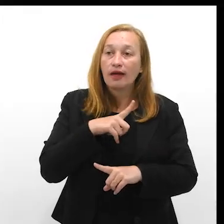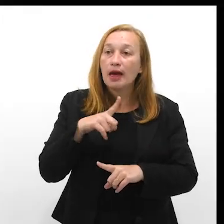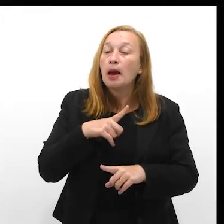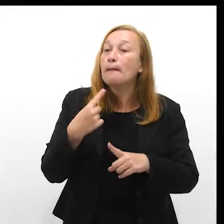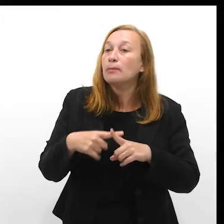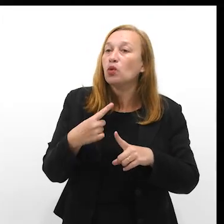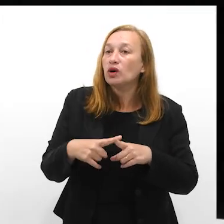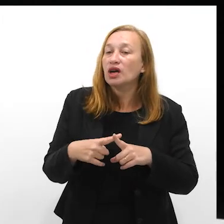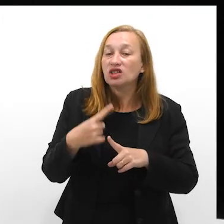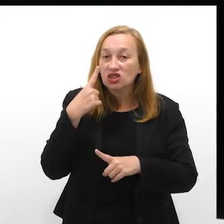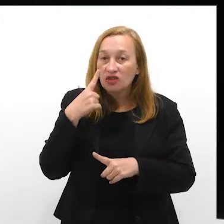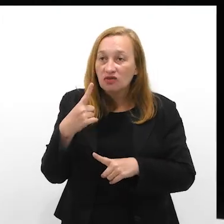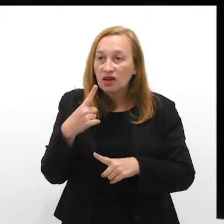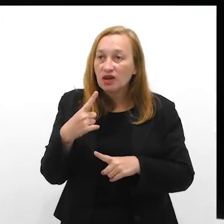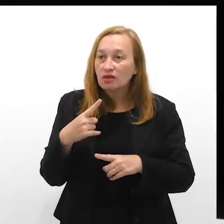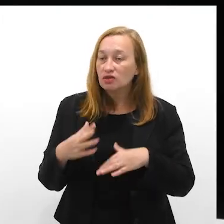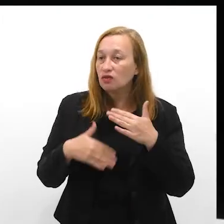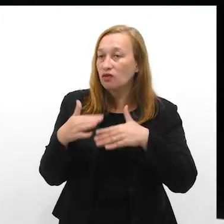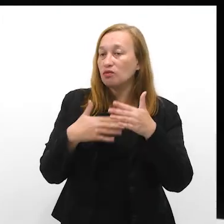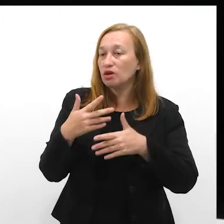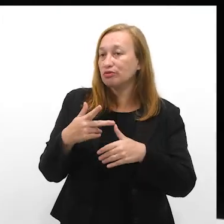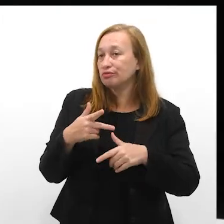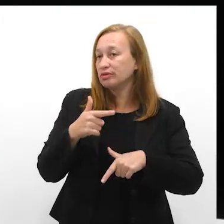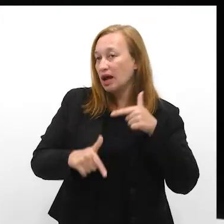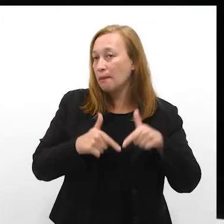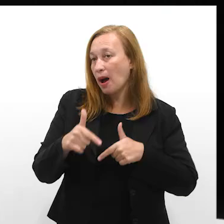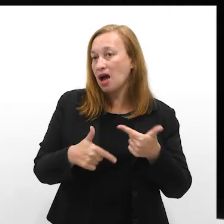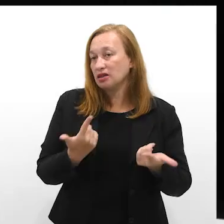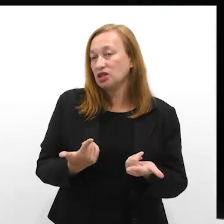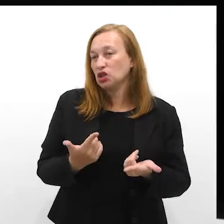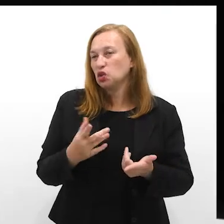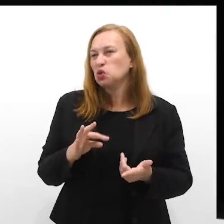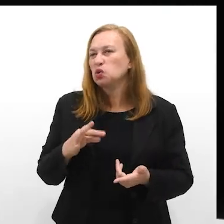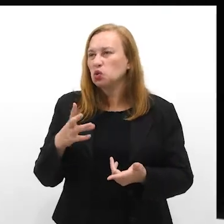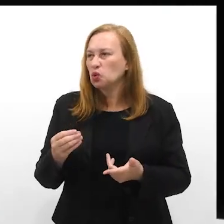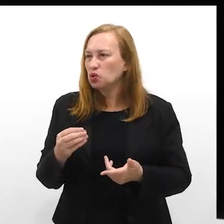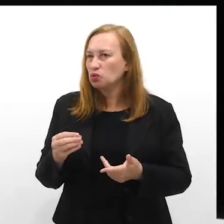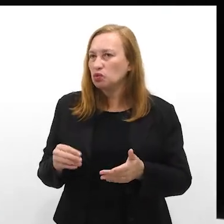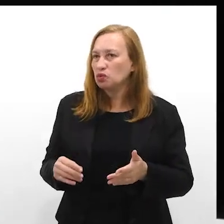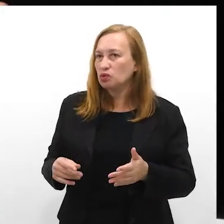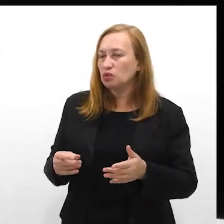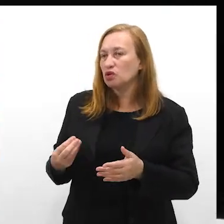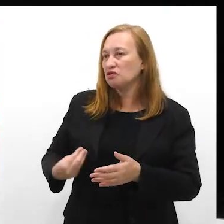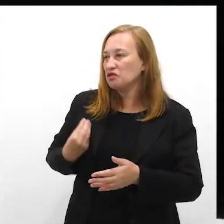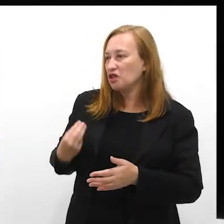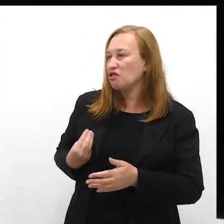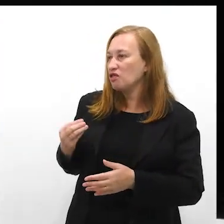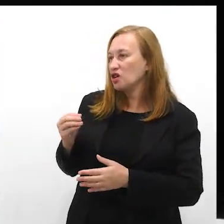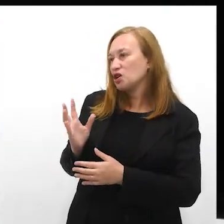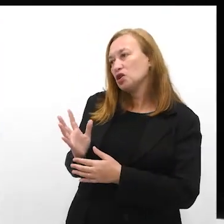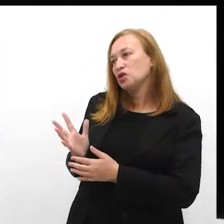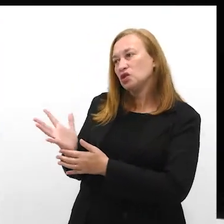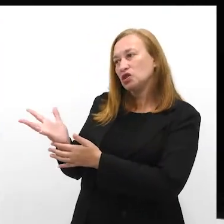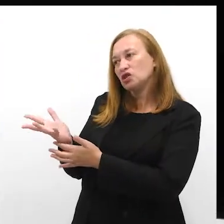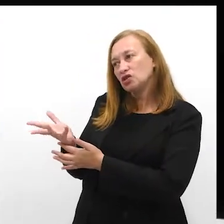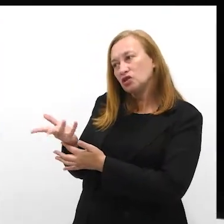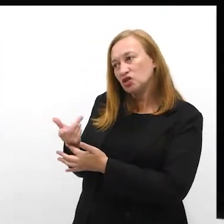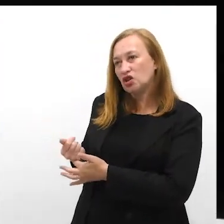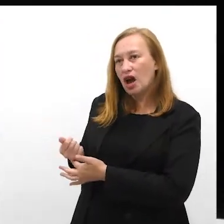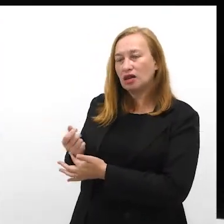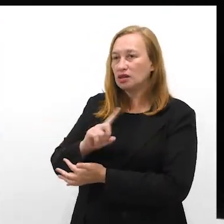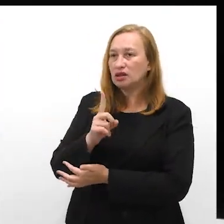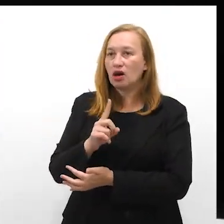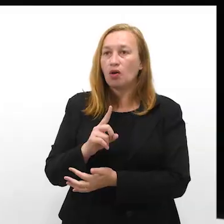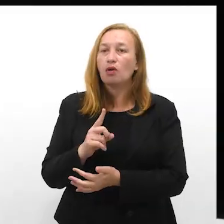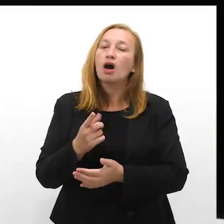por quê? A pessoa vislumbra um emprego, um trabalho. Porque nem todo mundo vive de arte. Eu mesma. Minhas esculturas